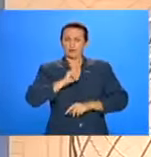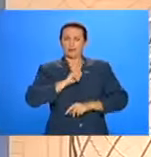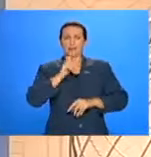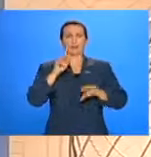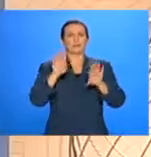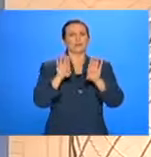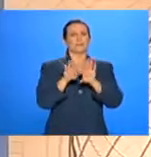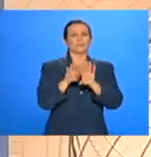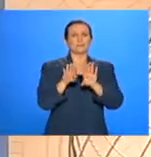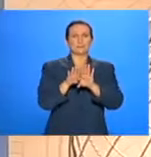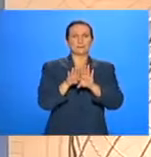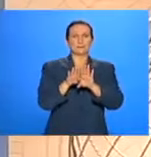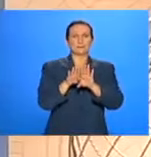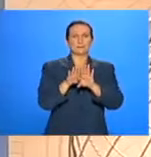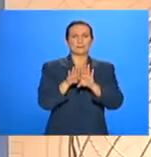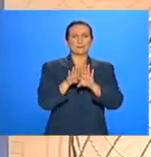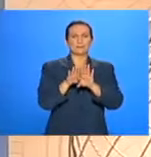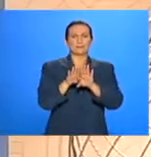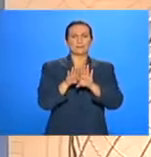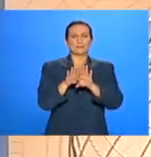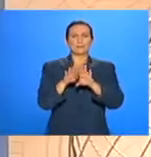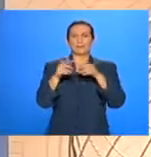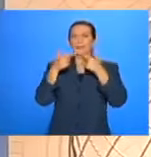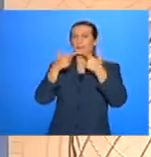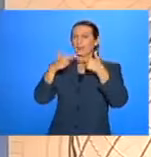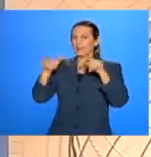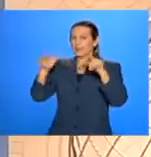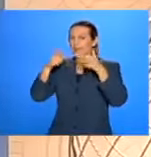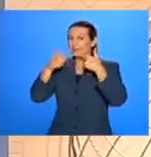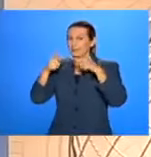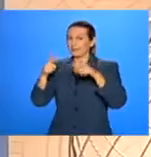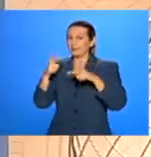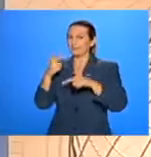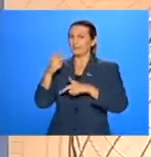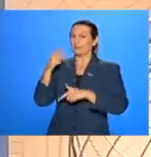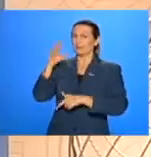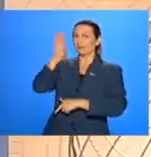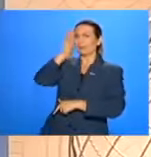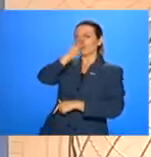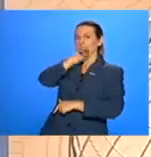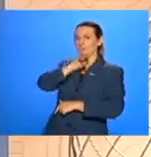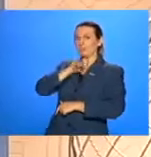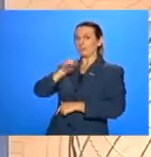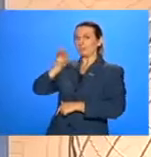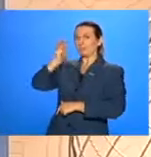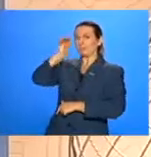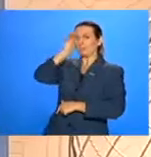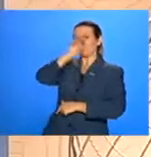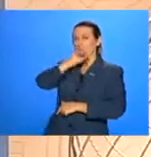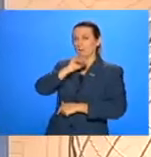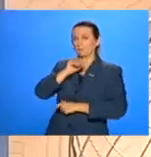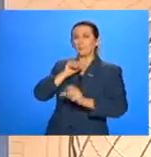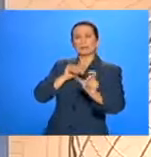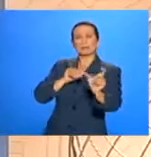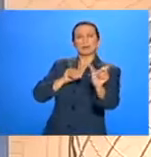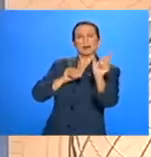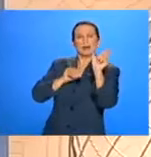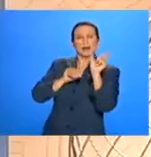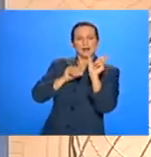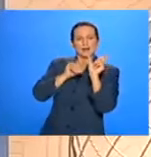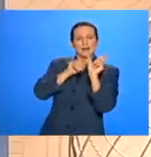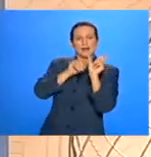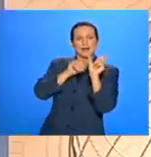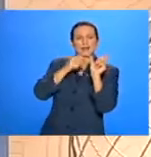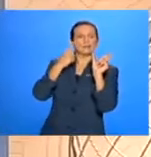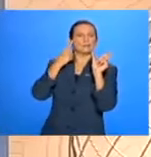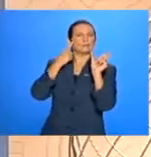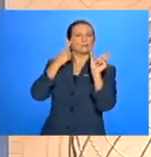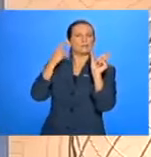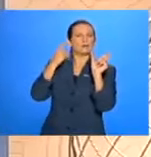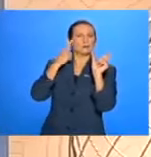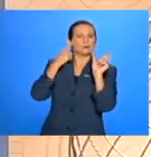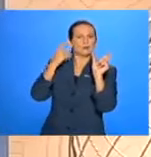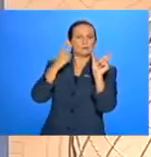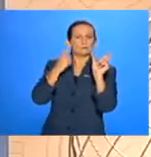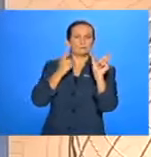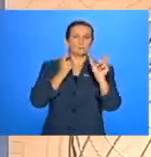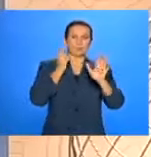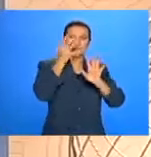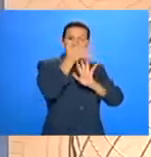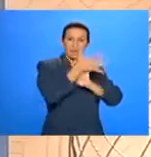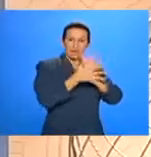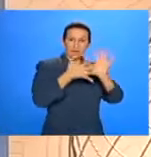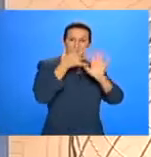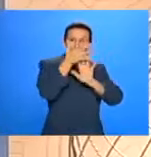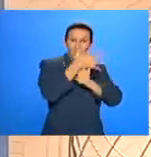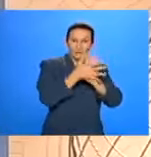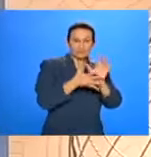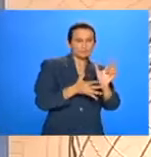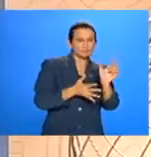Nas línguas orais, os itens lexicais são denominados através dos sons. Já na língua de sinais, esses